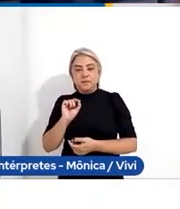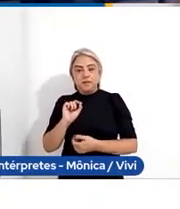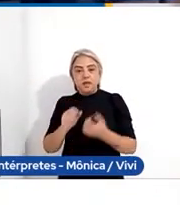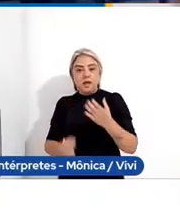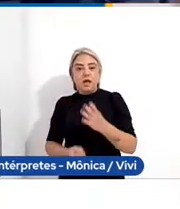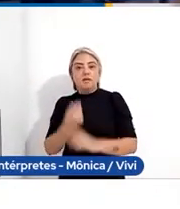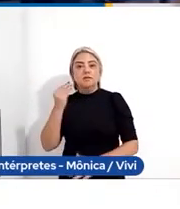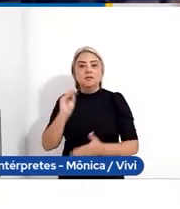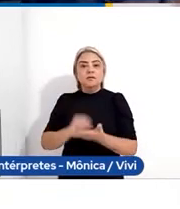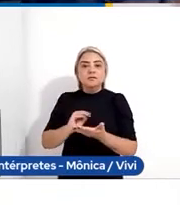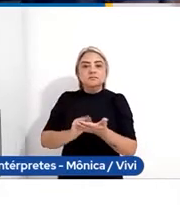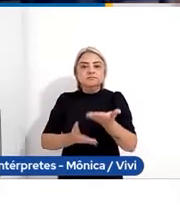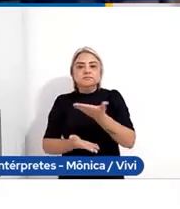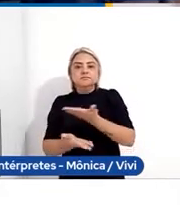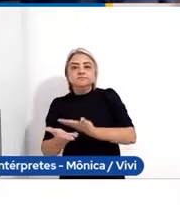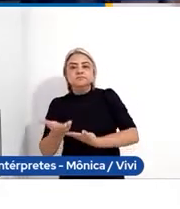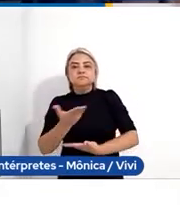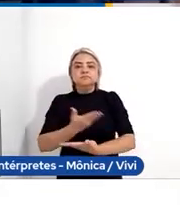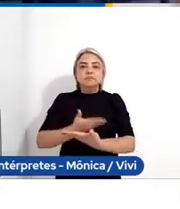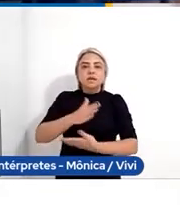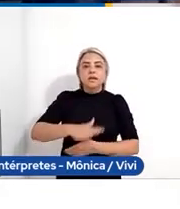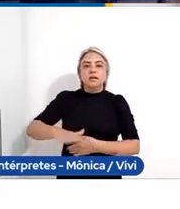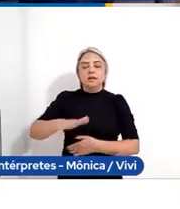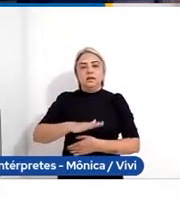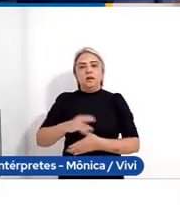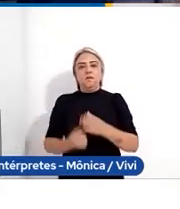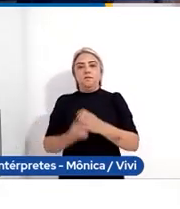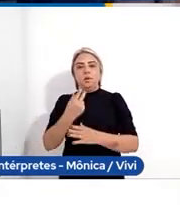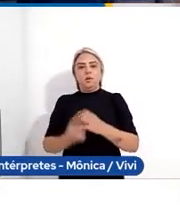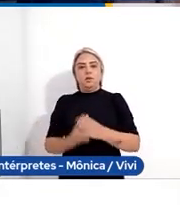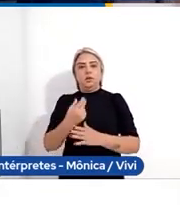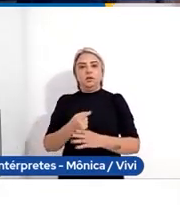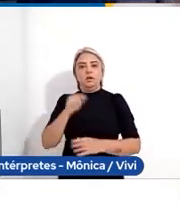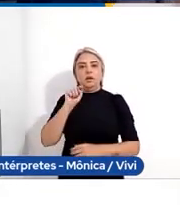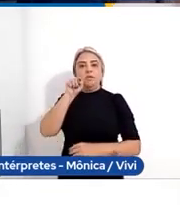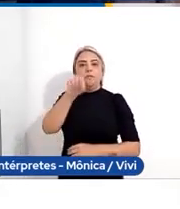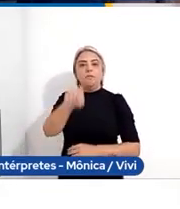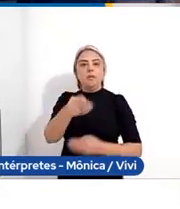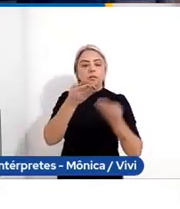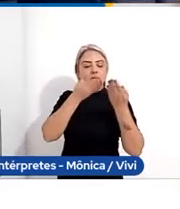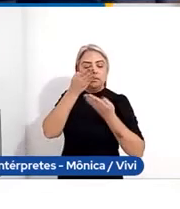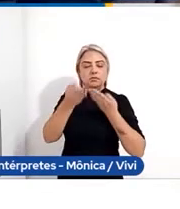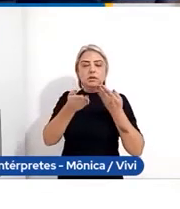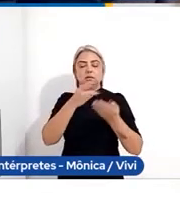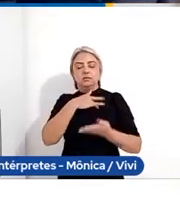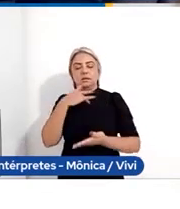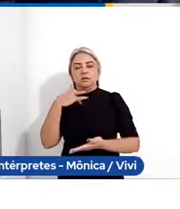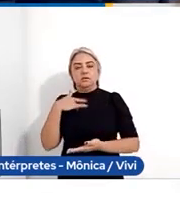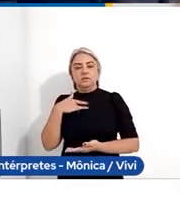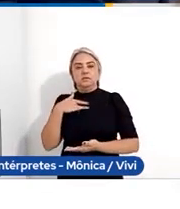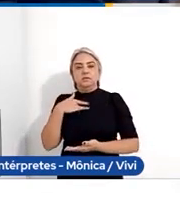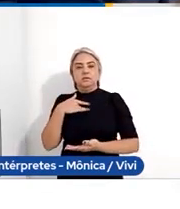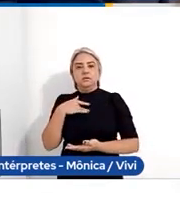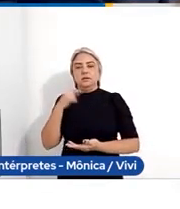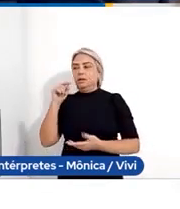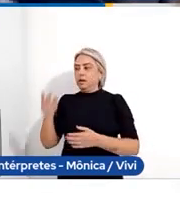uma falta de articulação entre áreas, entre a área produtiva, entre a ponta do atendimento à saúde, e aqui eu